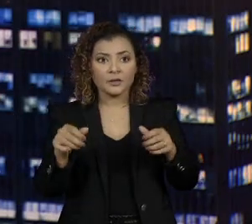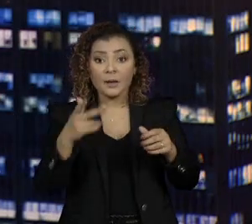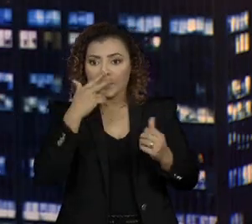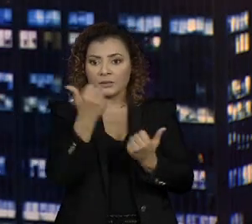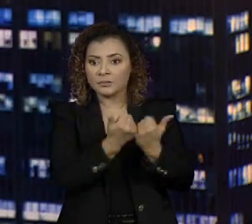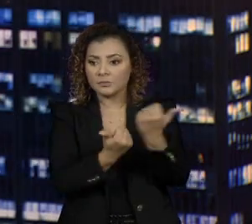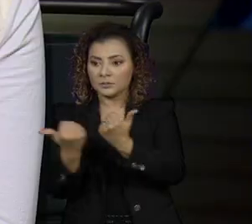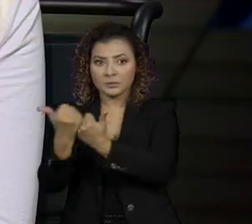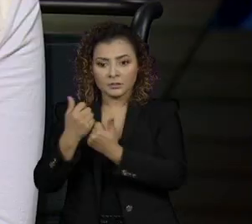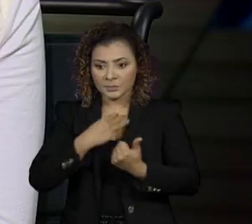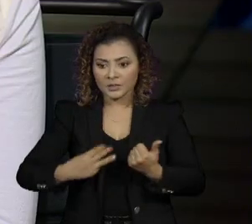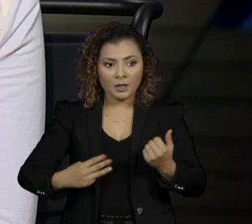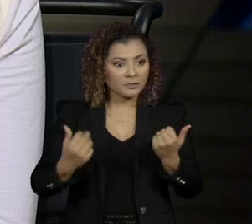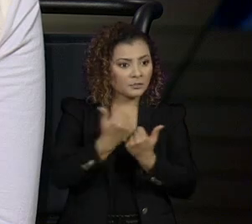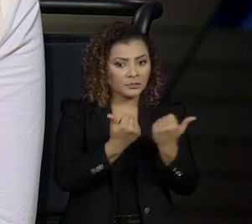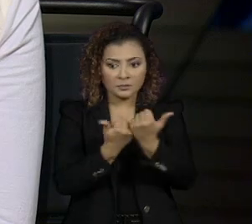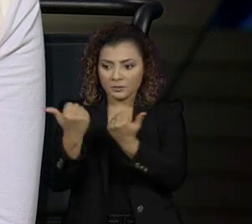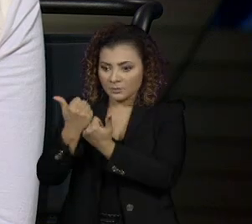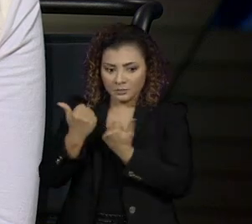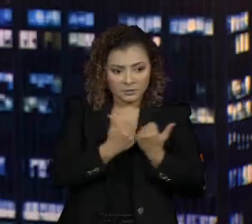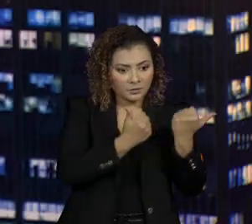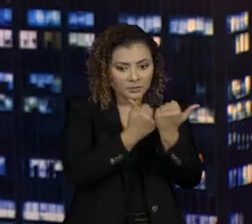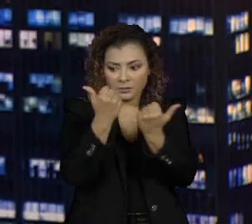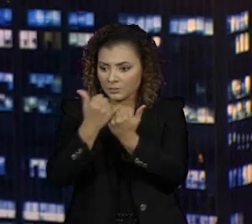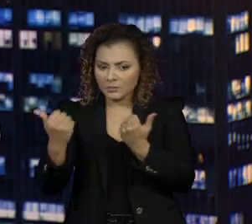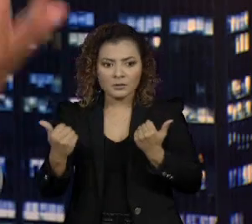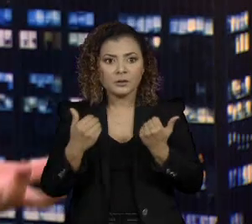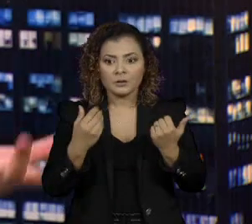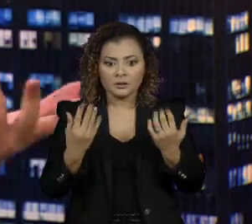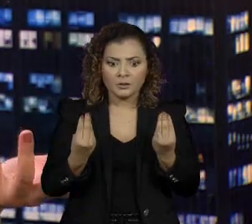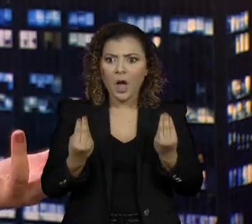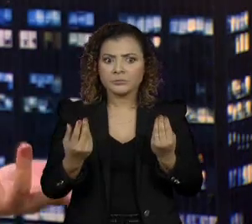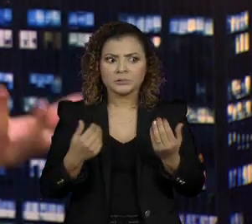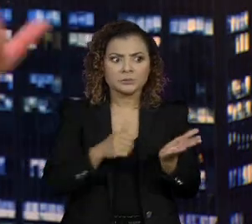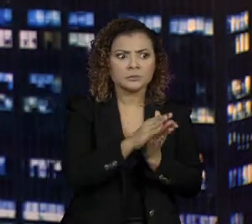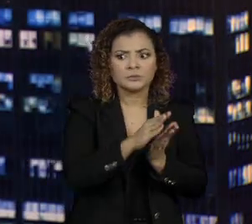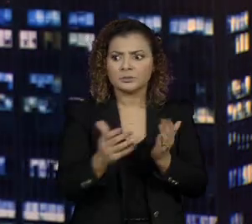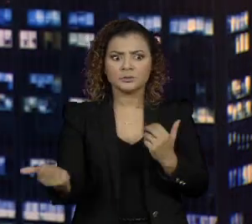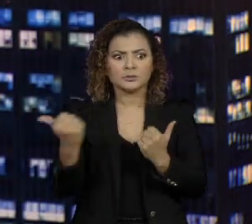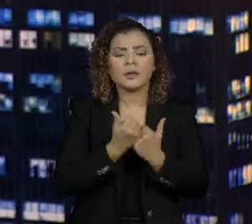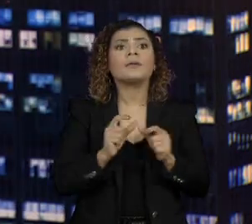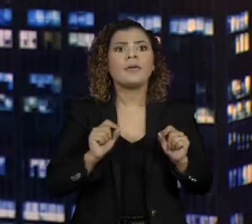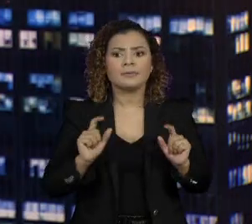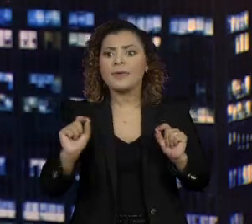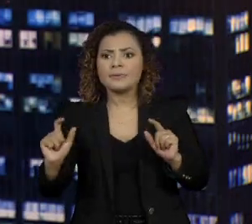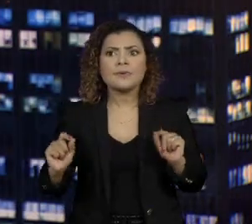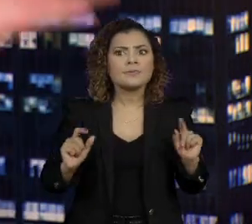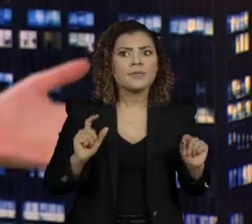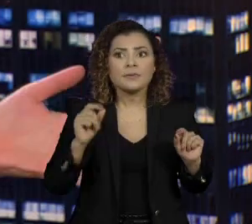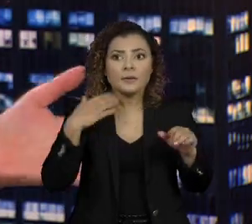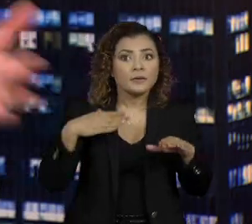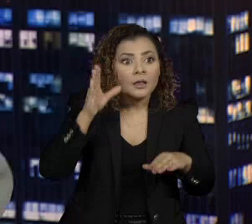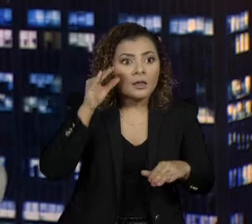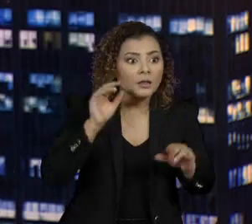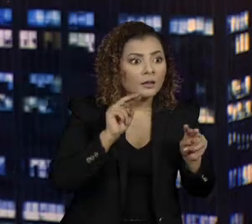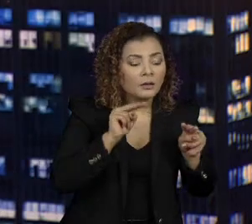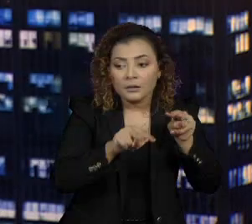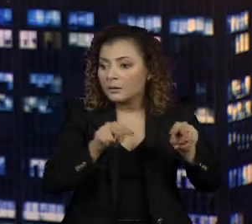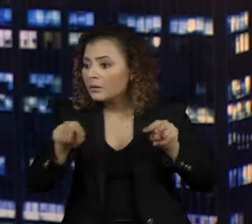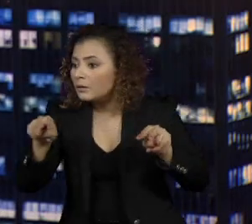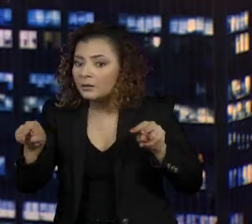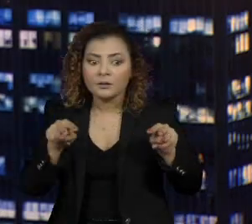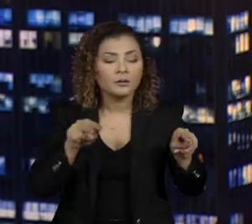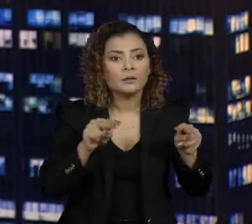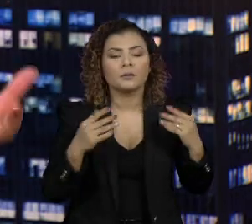cadeiras nos ministérios, não é? E nós ficamos pensando aí qual será o próximo passo, o que vai acontecer agora, e o nosso olhar desvia para um lado e desvia para o